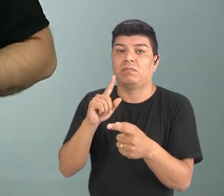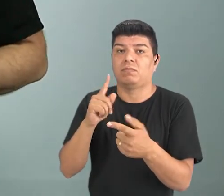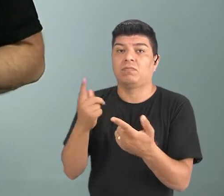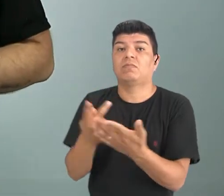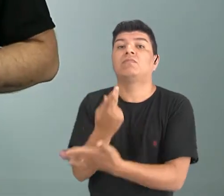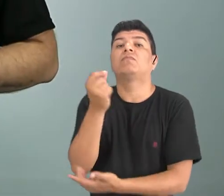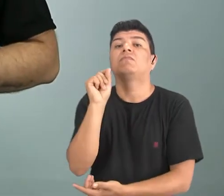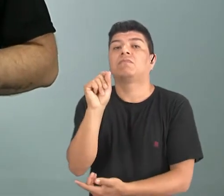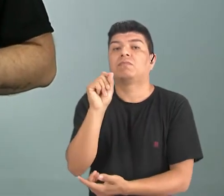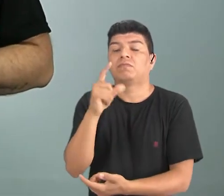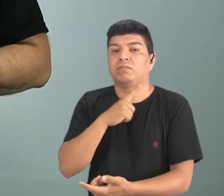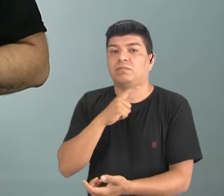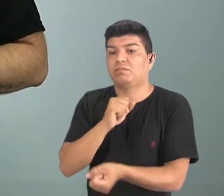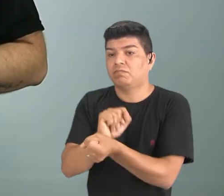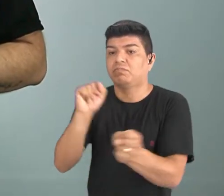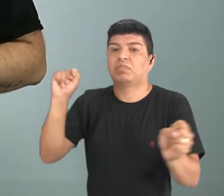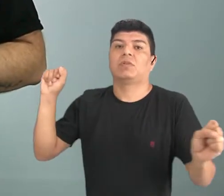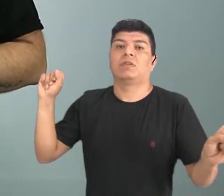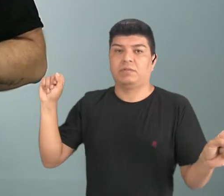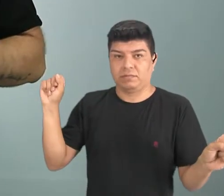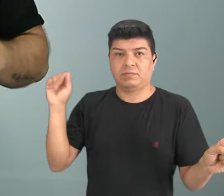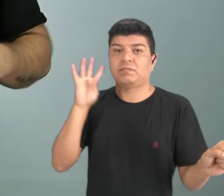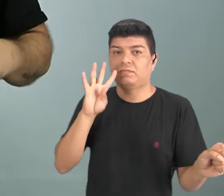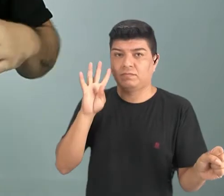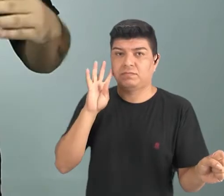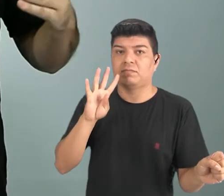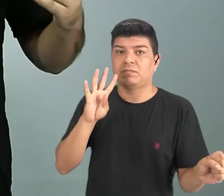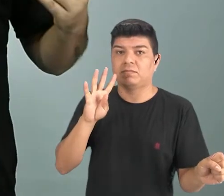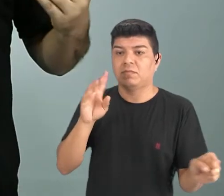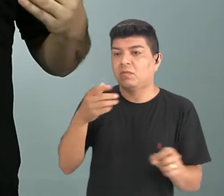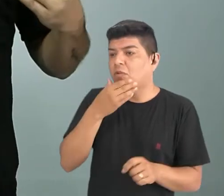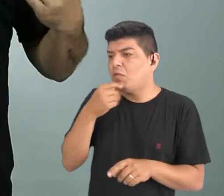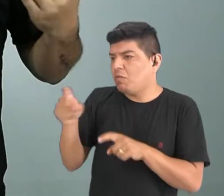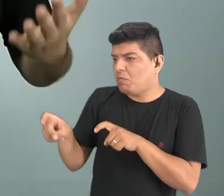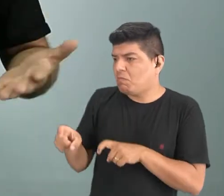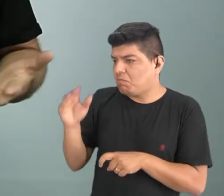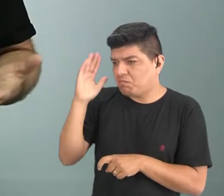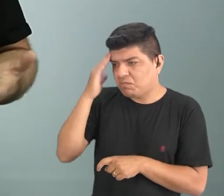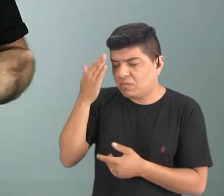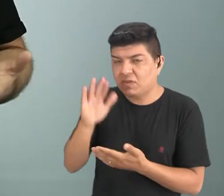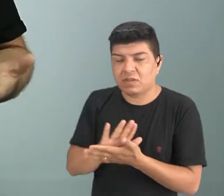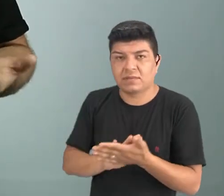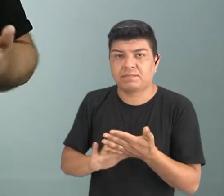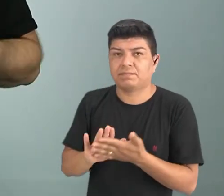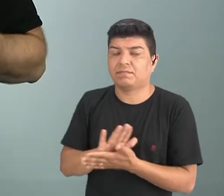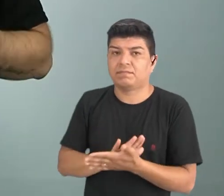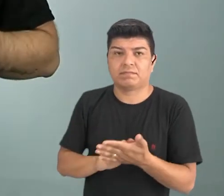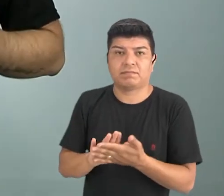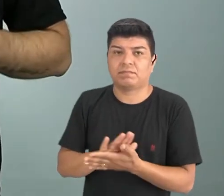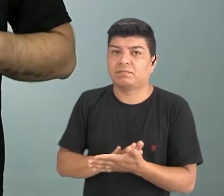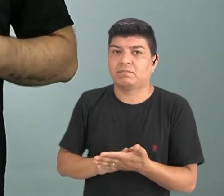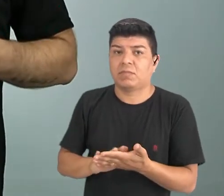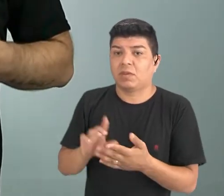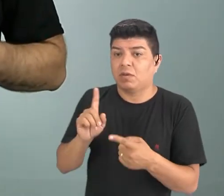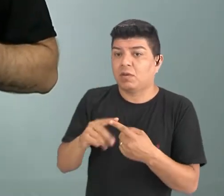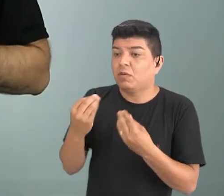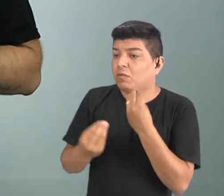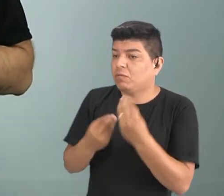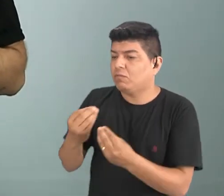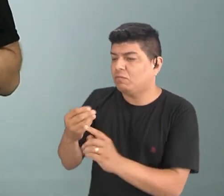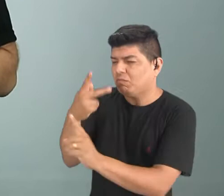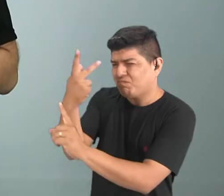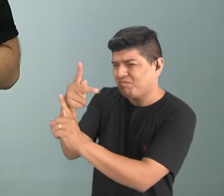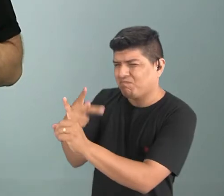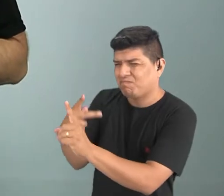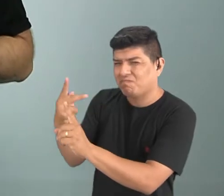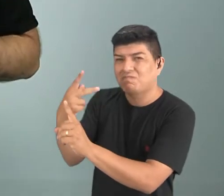algo legal para ele. O fazendeiro ficou sem entender nada. Porque se você bate em alguém, se você coloca